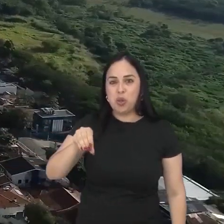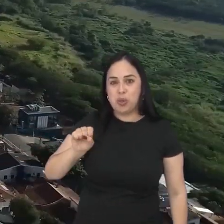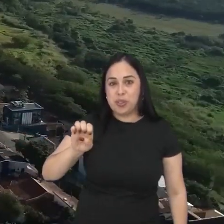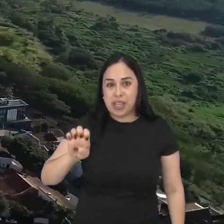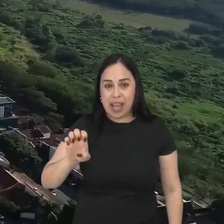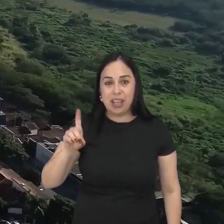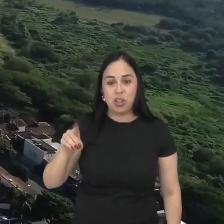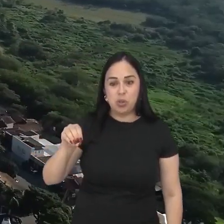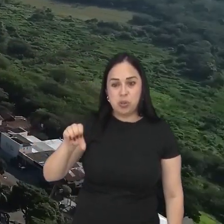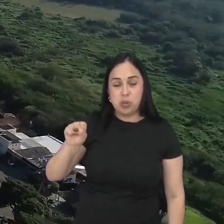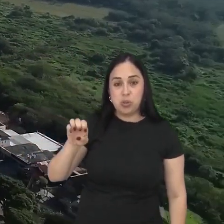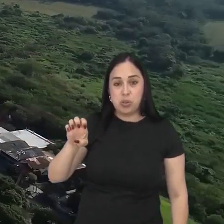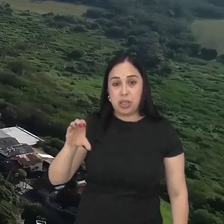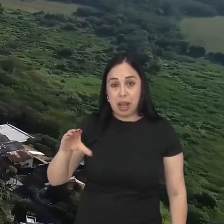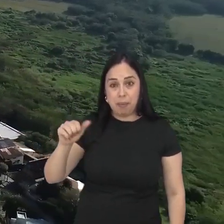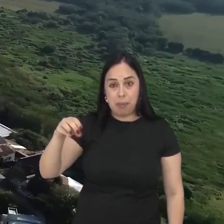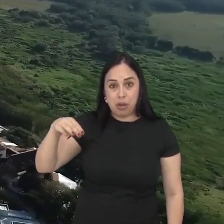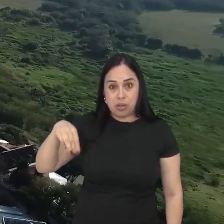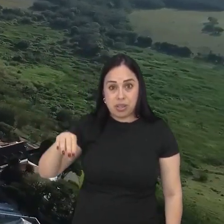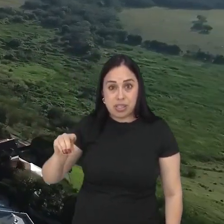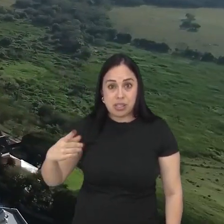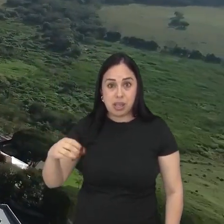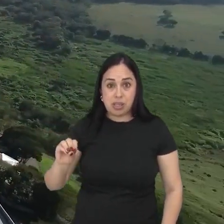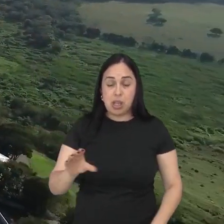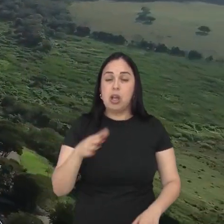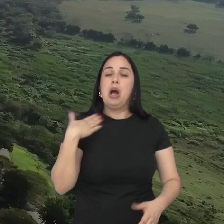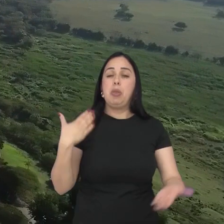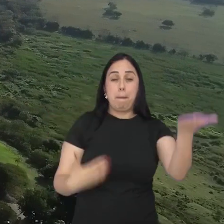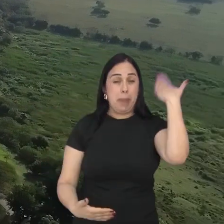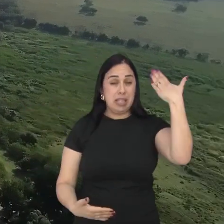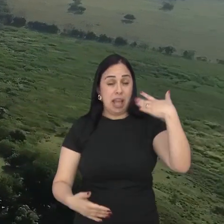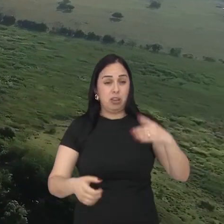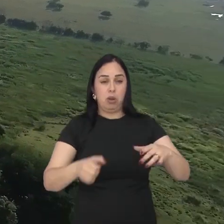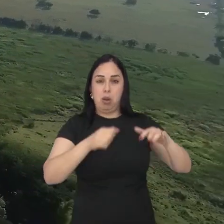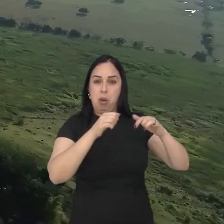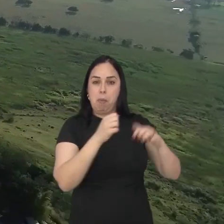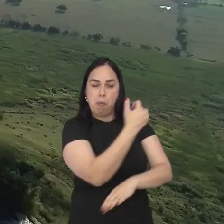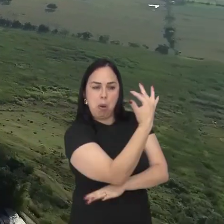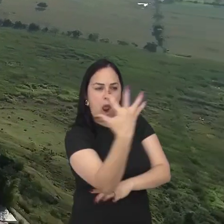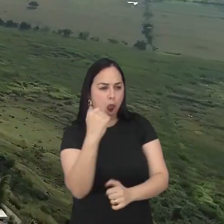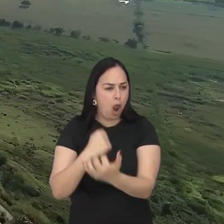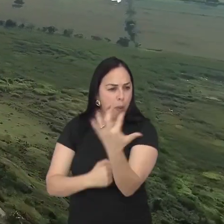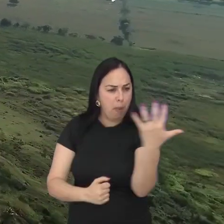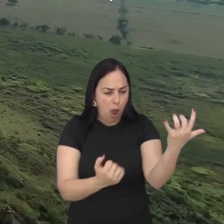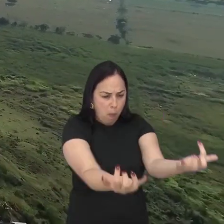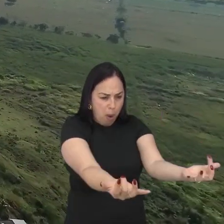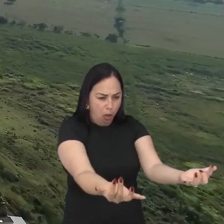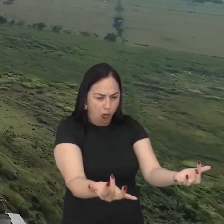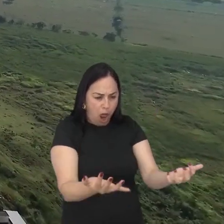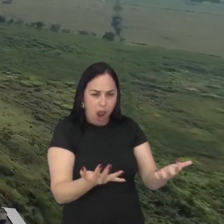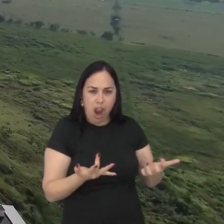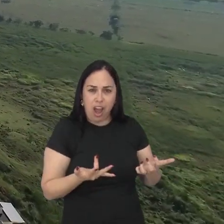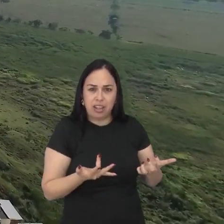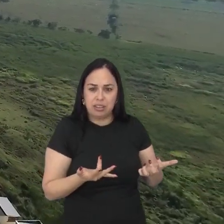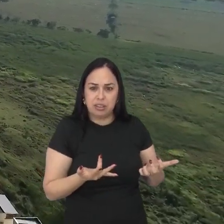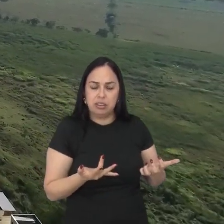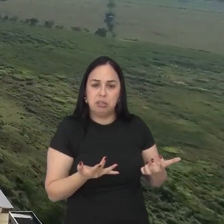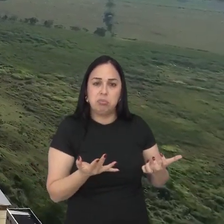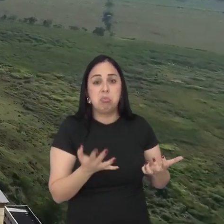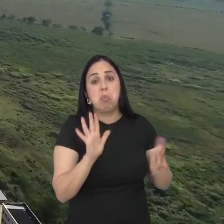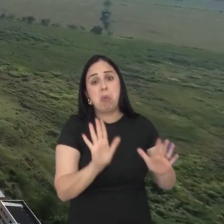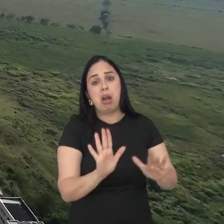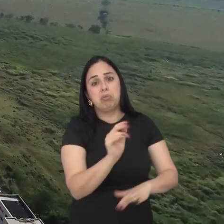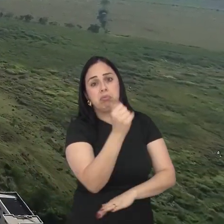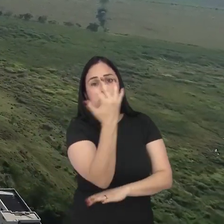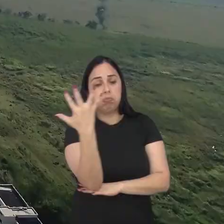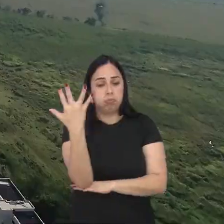porque 11% do território era coberto de campos cerrados, uma vegetação riquíssima, da qual só 0,5%